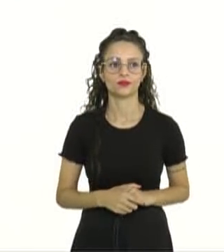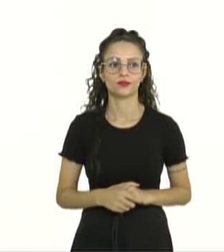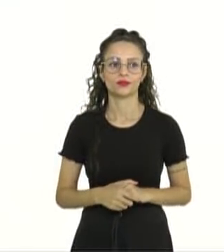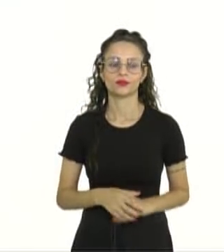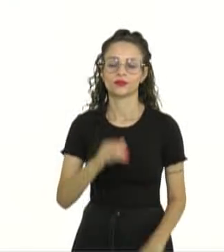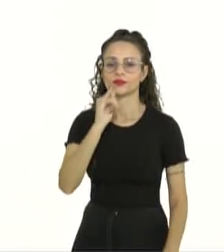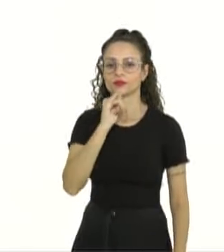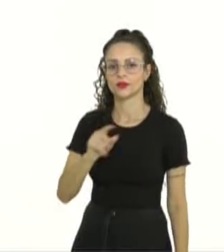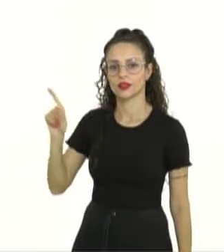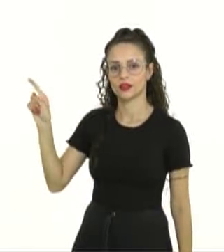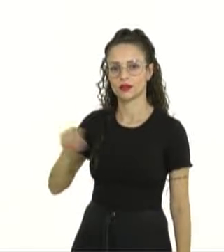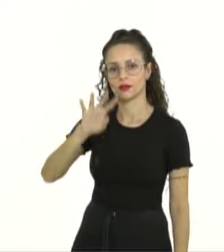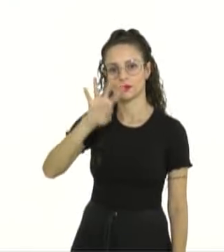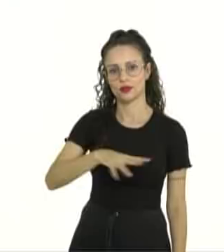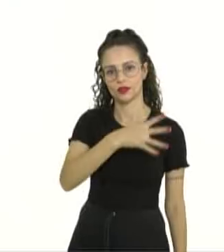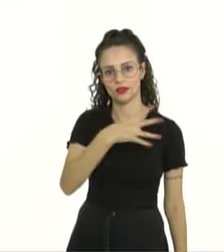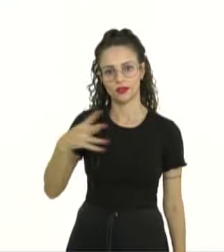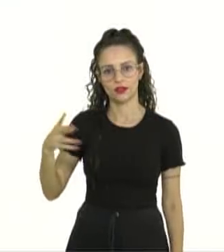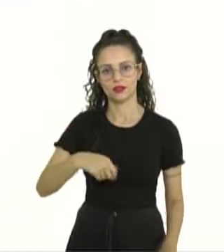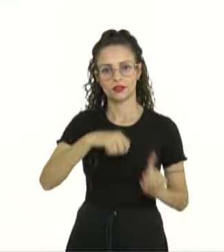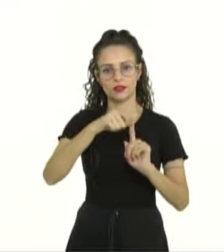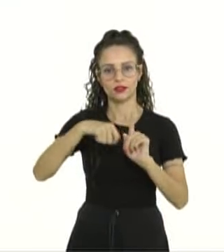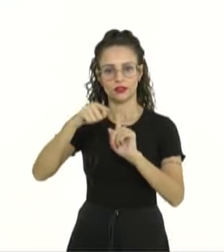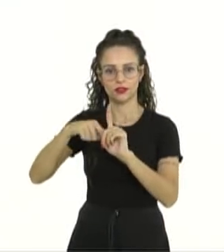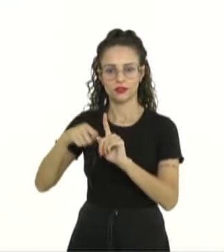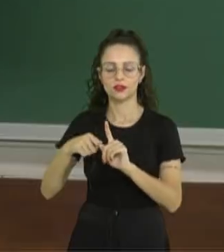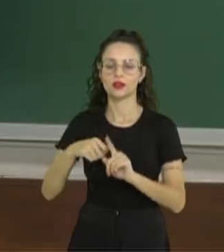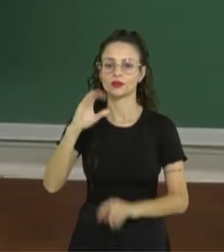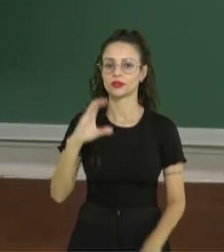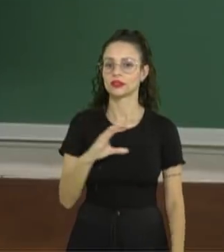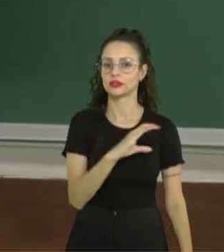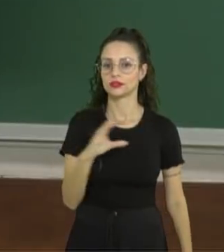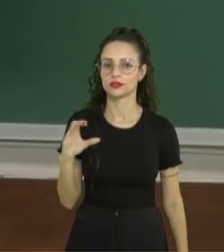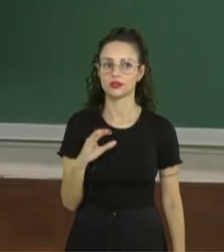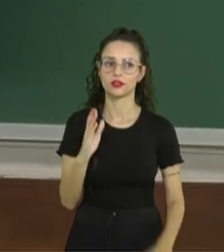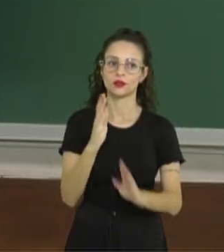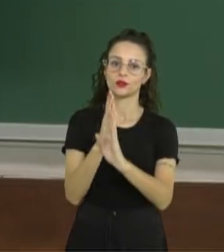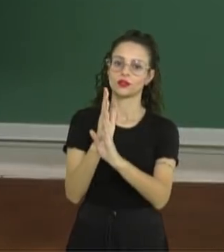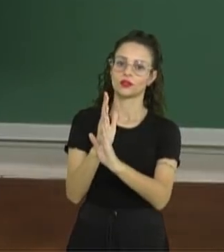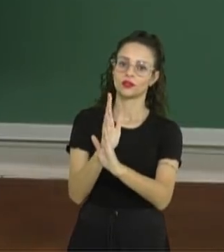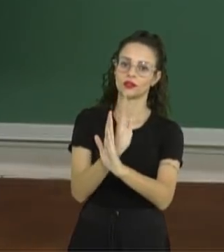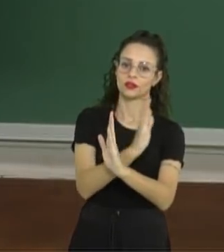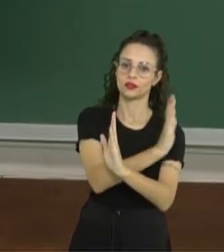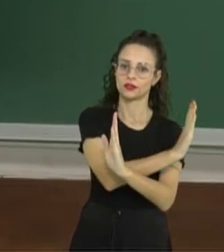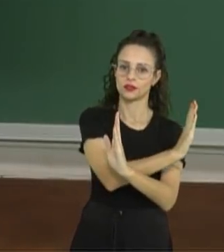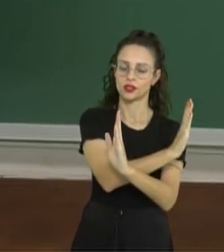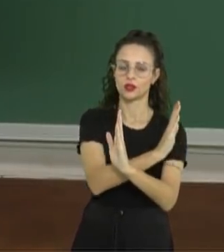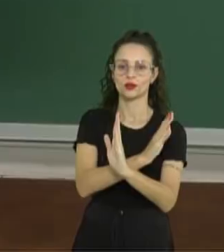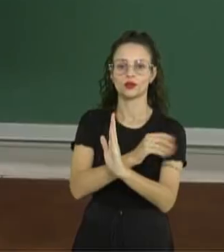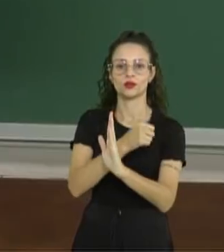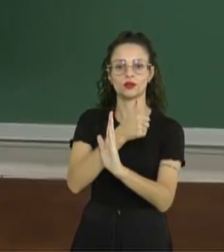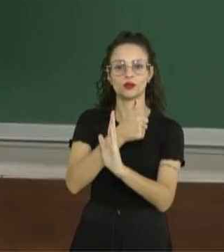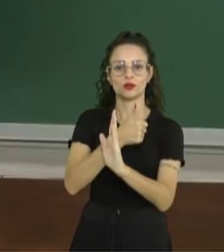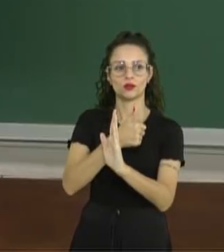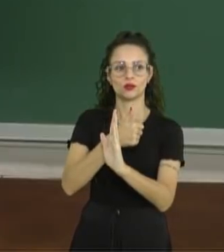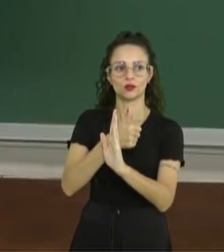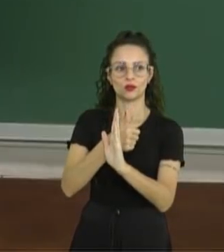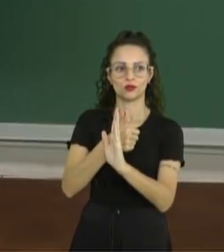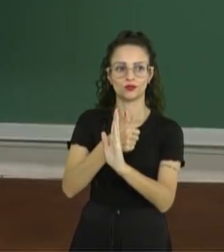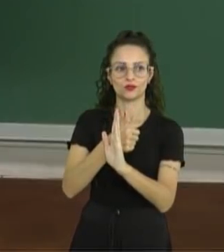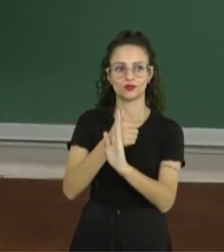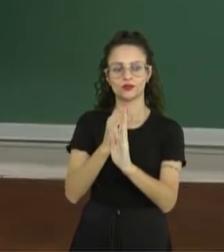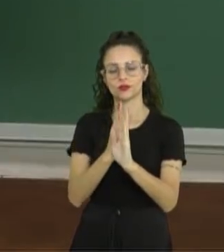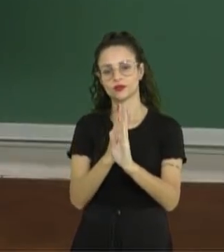um modelo do calendário cristão. Se entende, então, antes de Cristo, né? O ano 1 seria o ano domini.